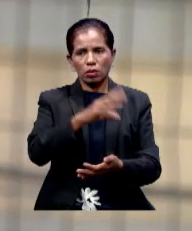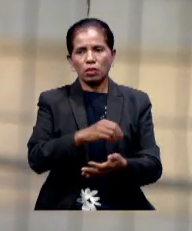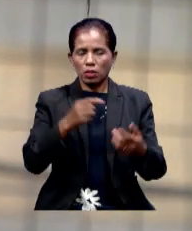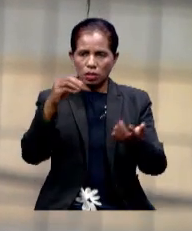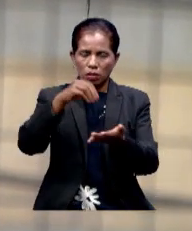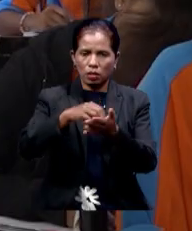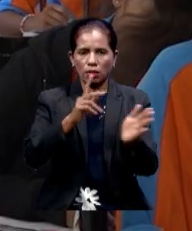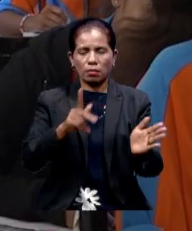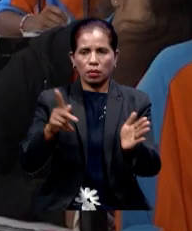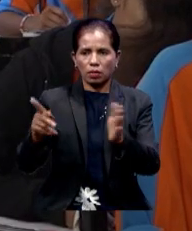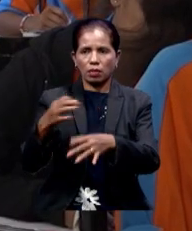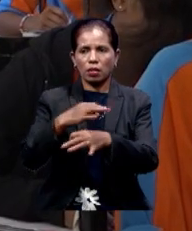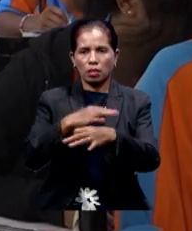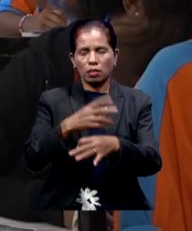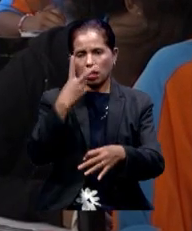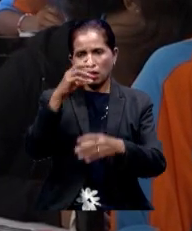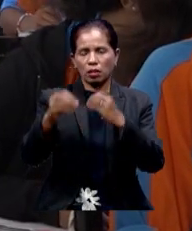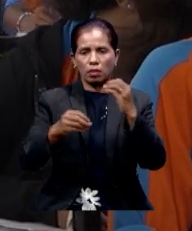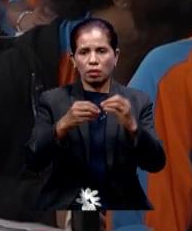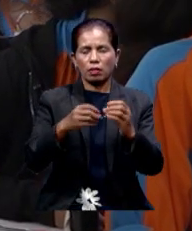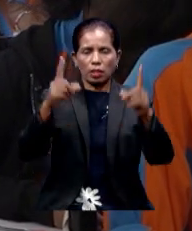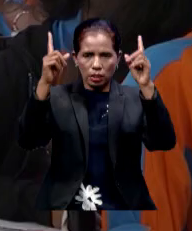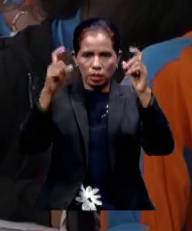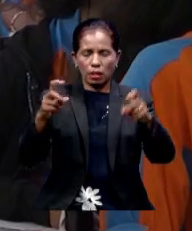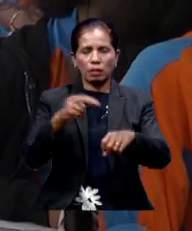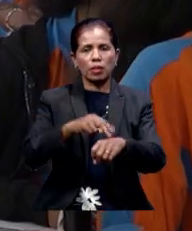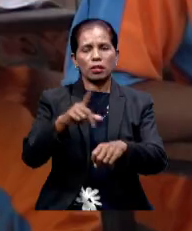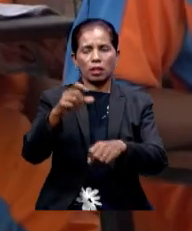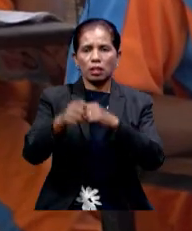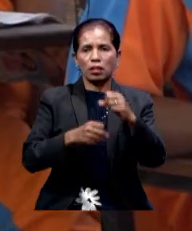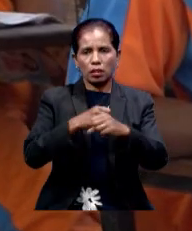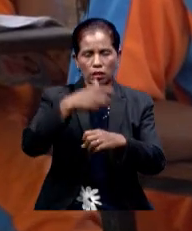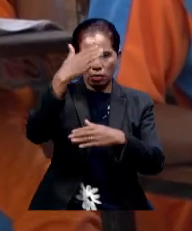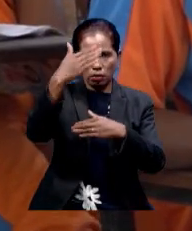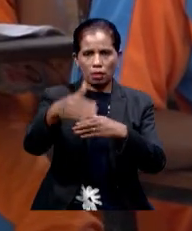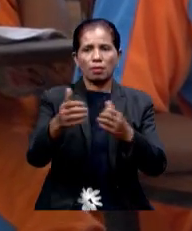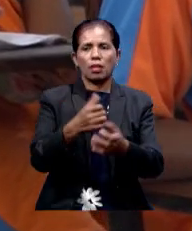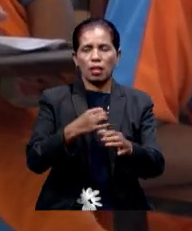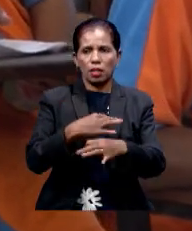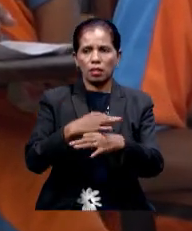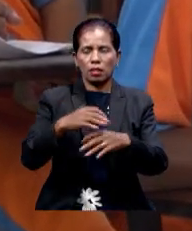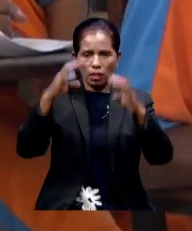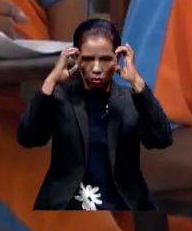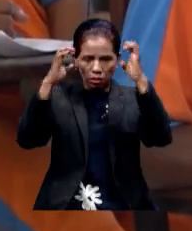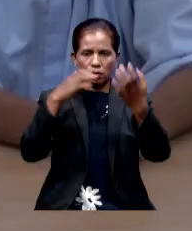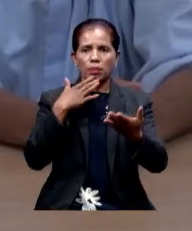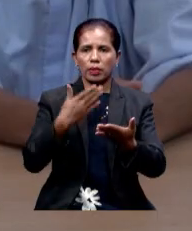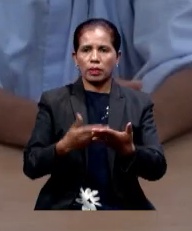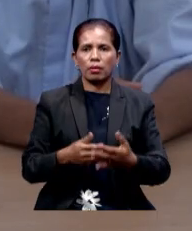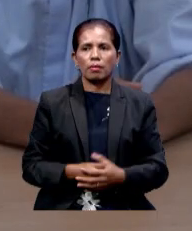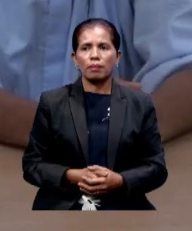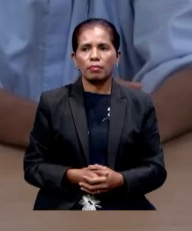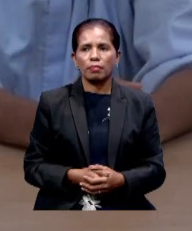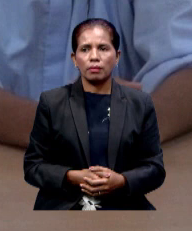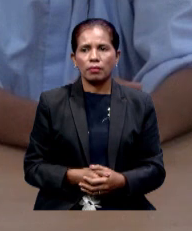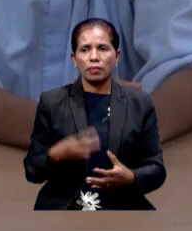tal ia plano ou de dia correção no ponto exame e tinha ou em mai, não é bela dia qualidade de educação. E preocupação em